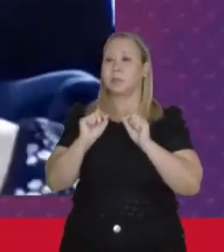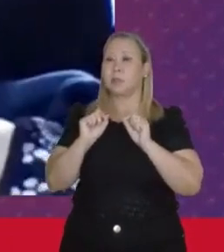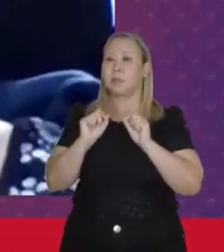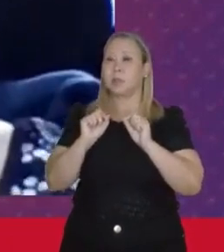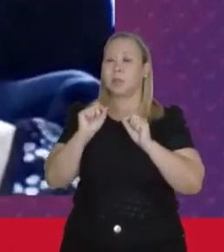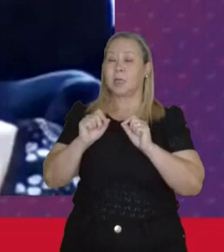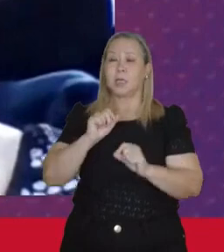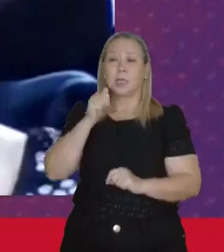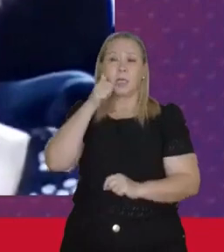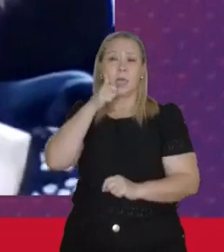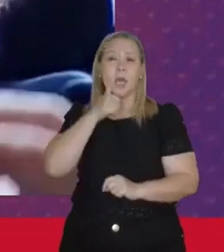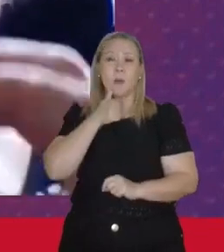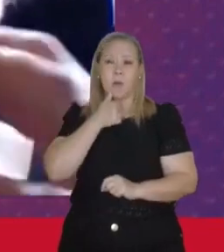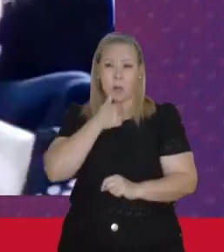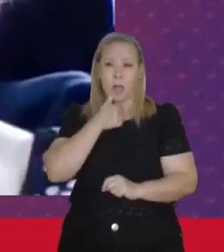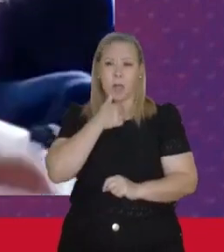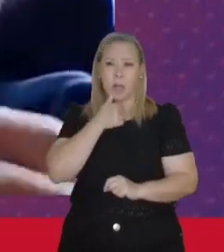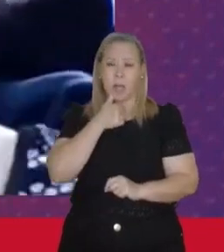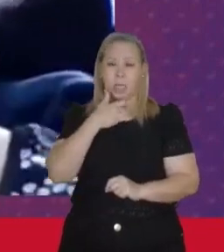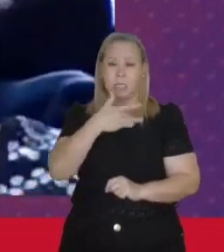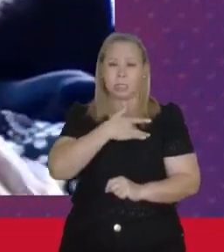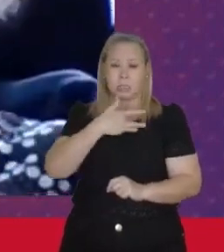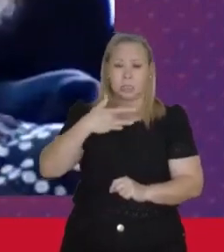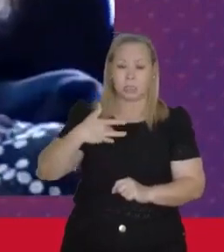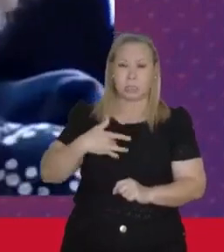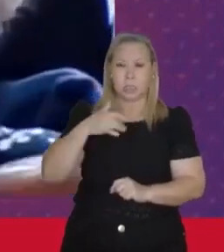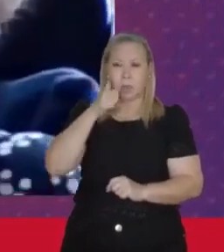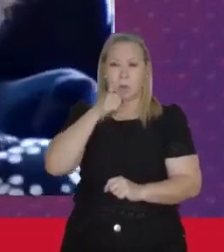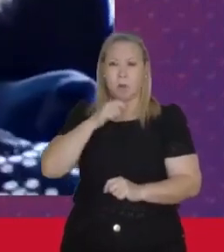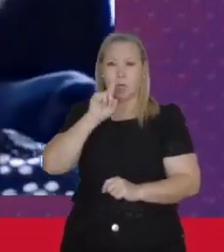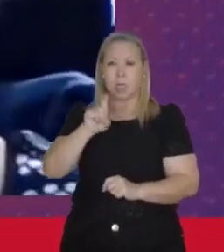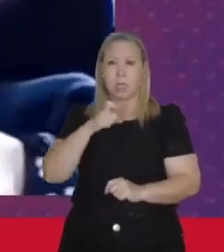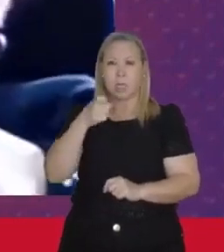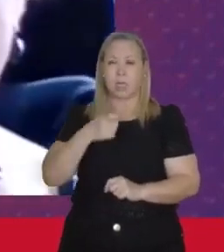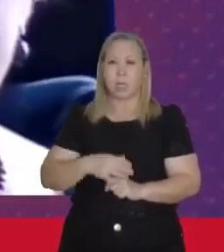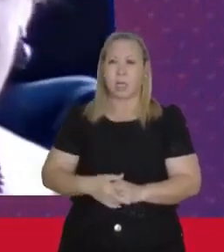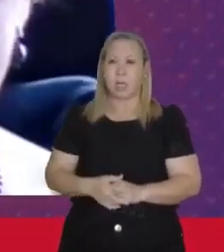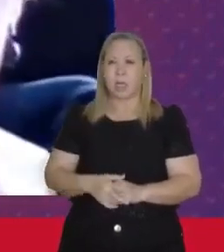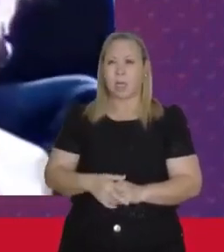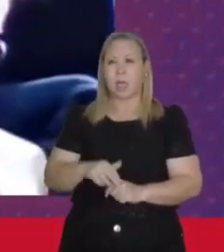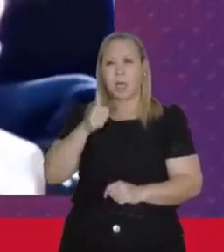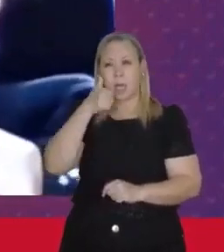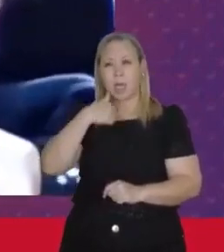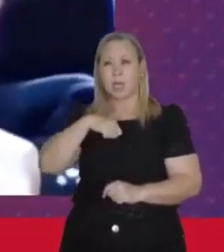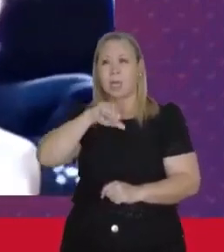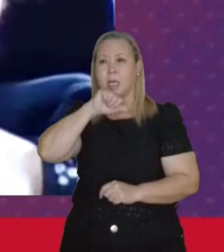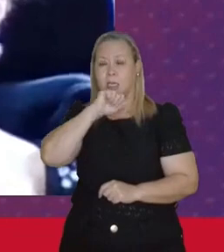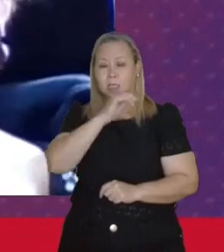que a mulher, que a saúde da mulher era materno-infantilismo,